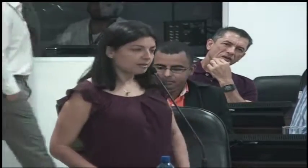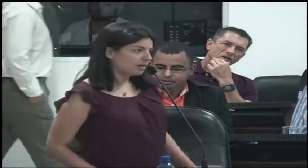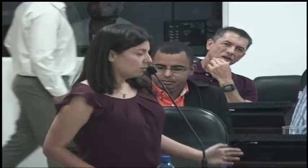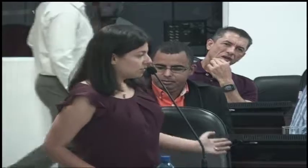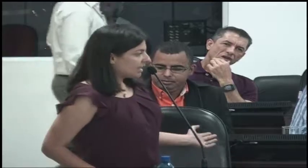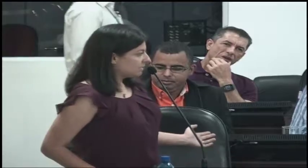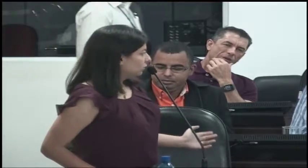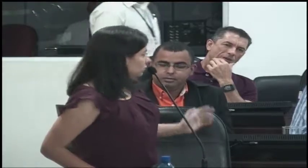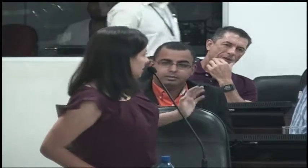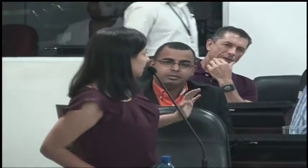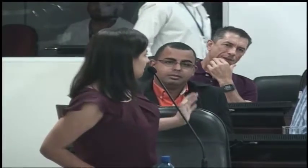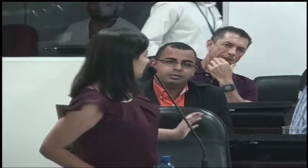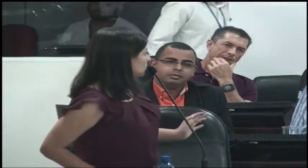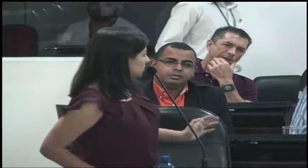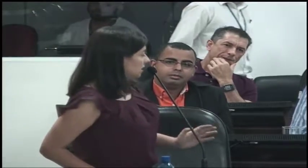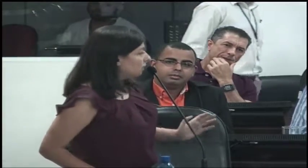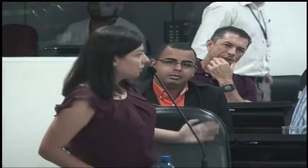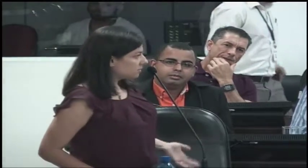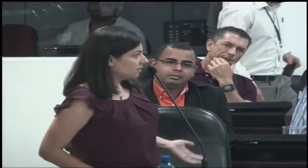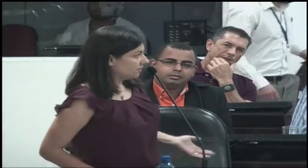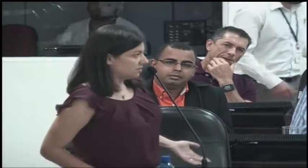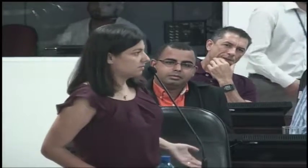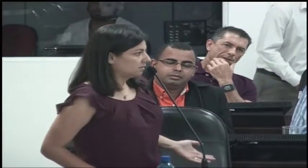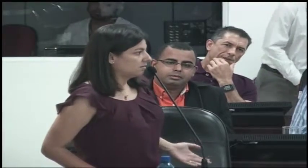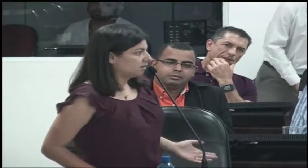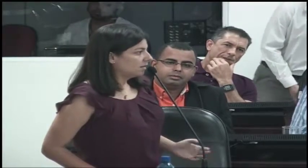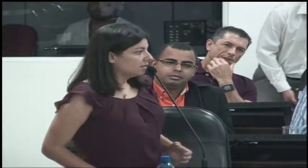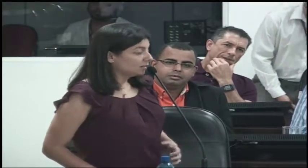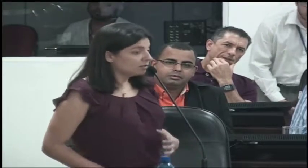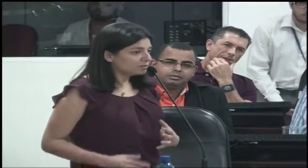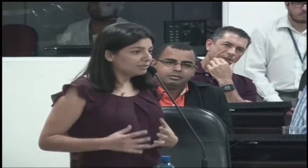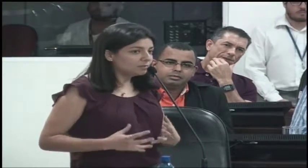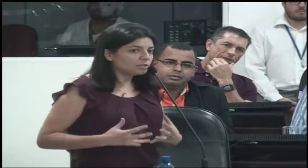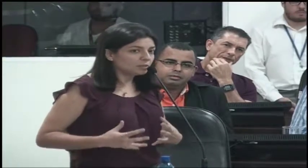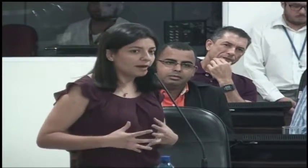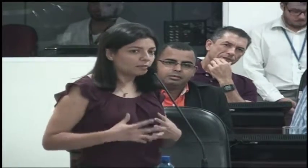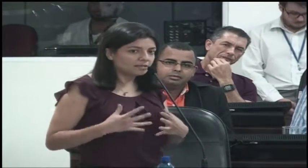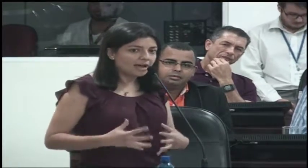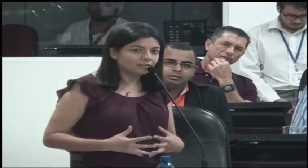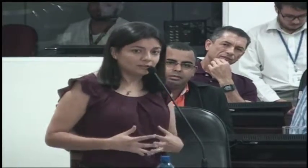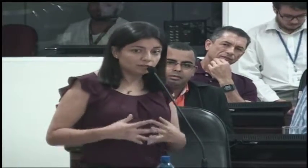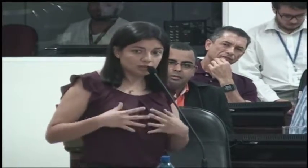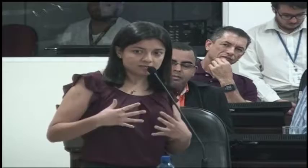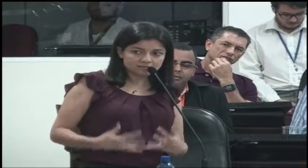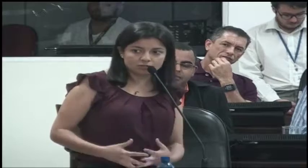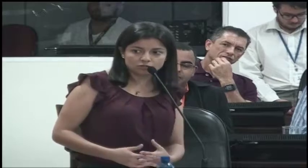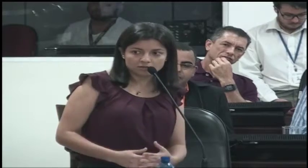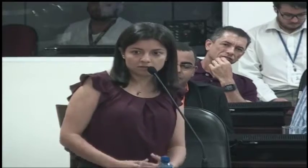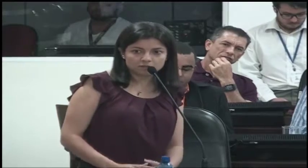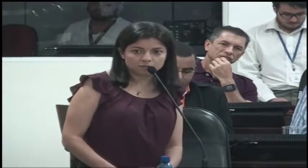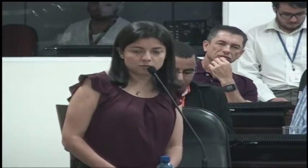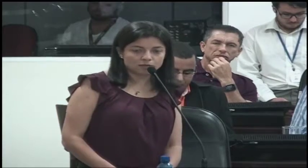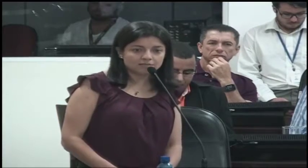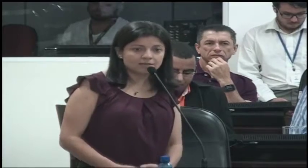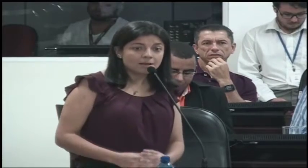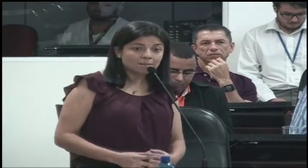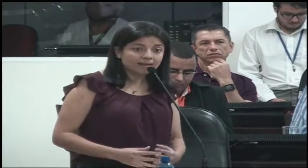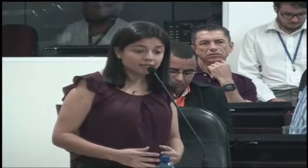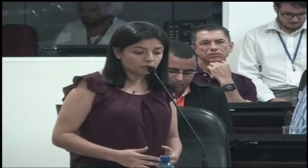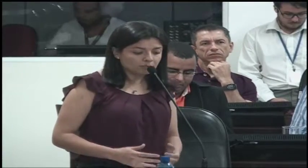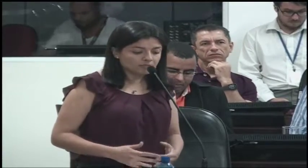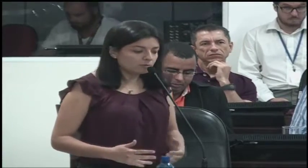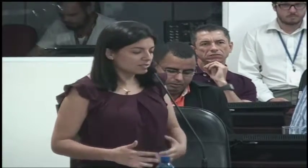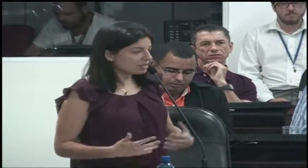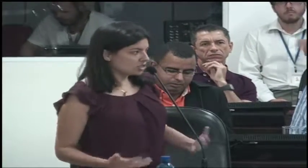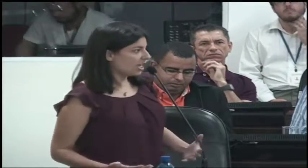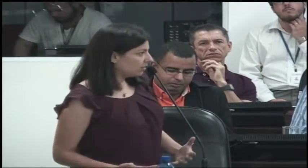aqui, os 10 minutos certamente não seriam possíveis. Então, nós só temos que tomar cuidado na utilização de nossas expressões para